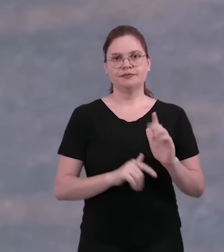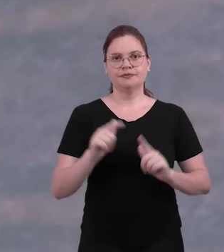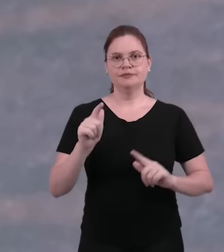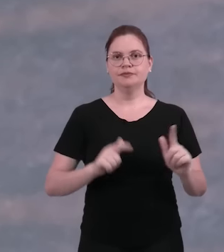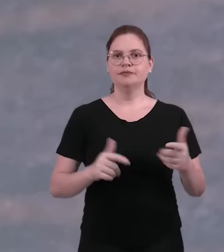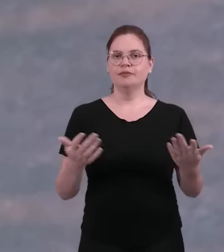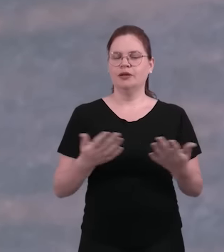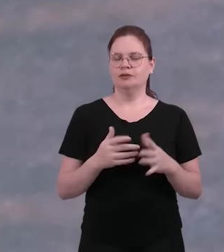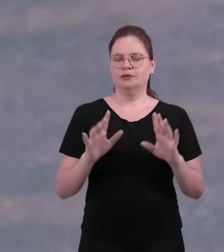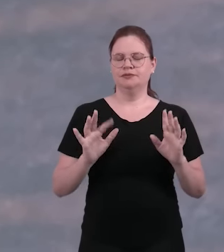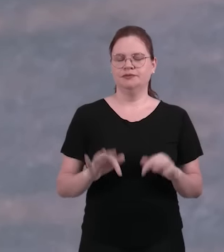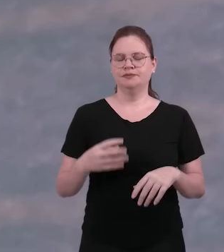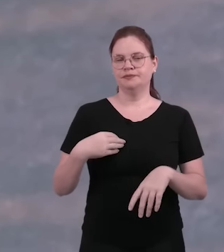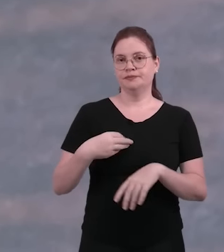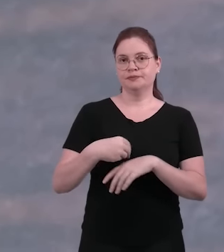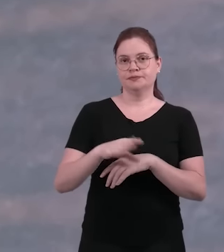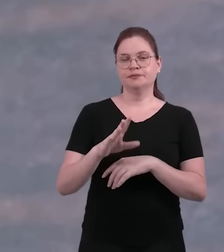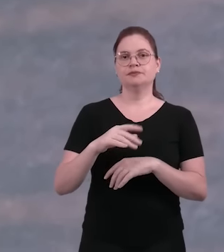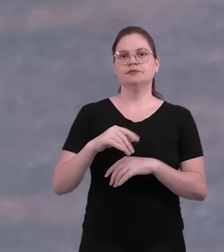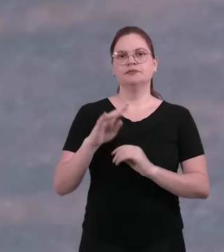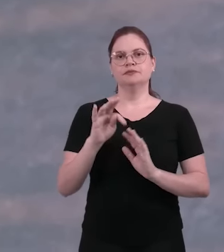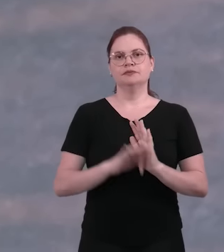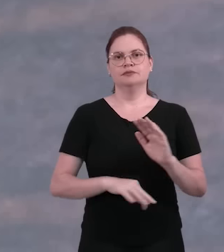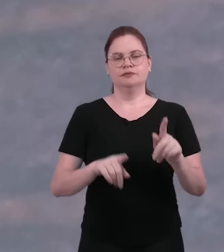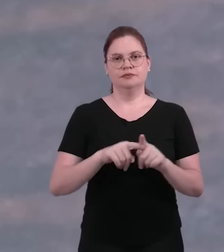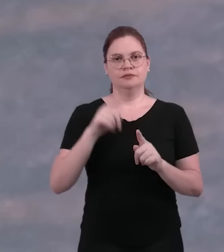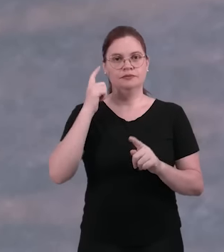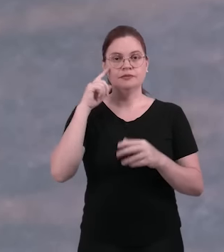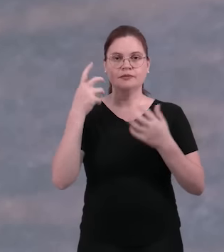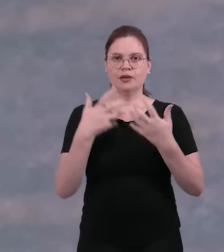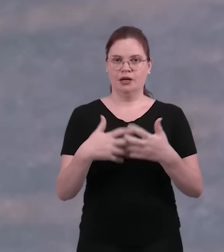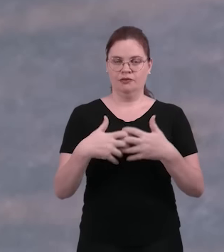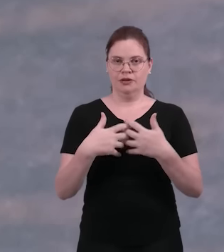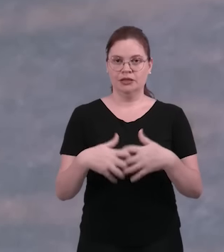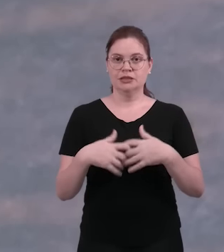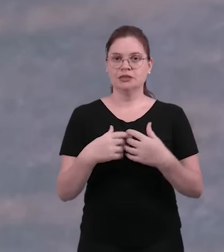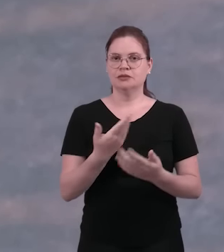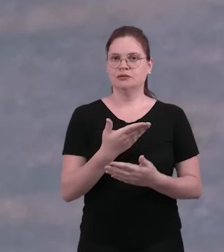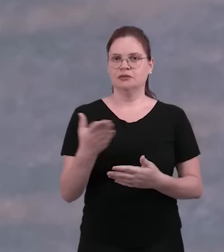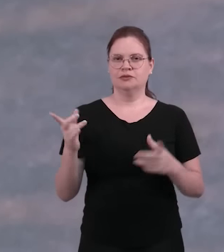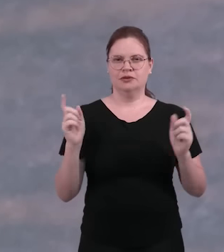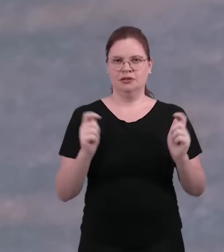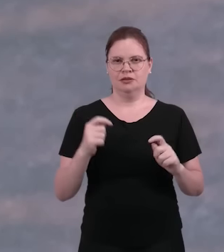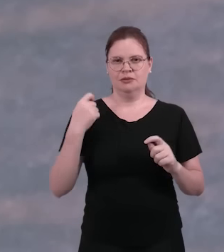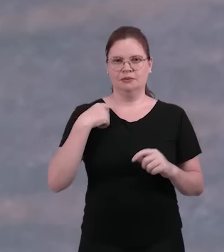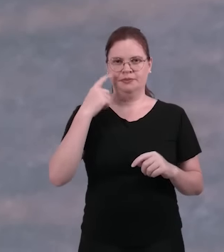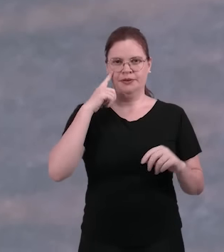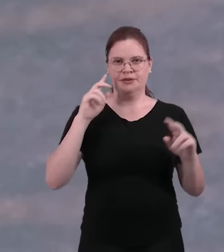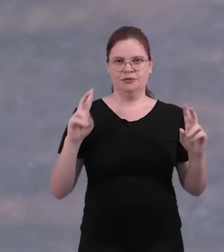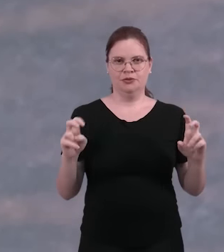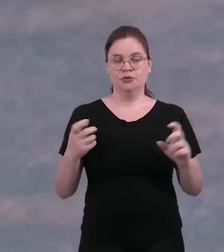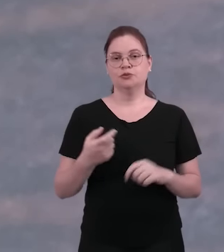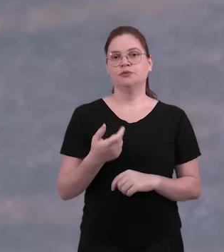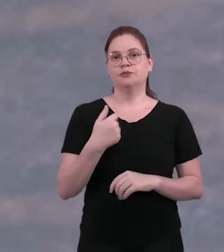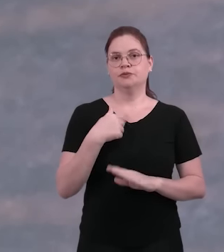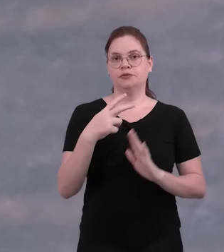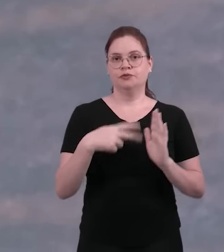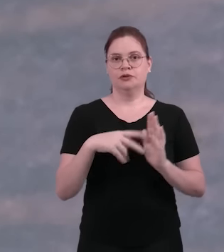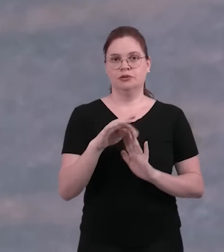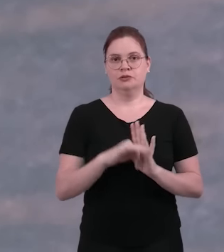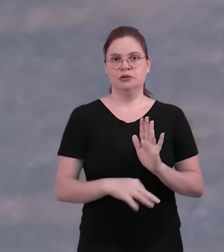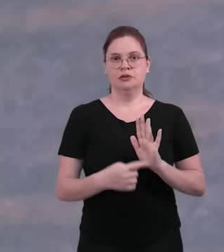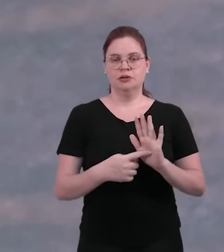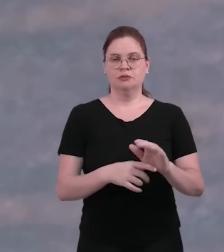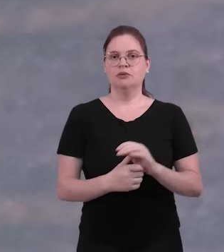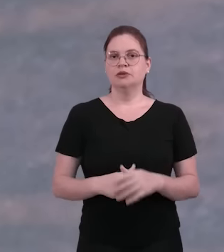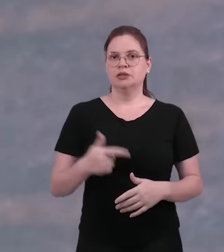uma breve reflexão para que todos pensem sobre isso. E o texto que eu quero ler agora no final desse programa está em